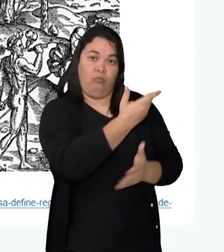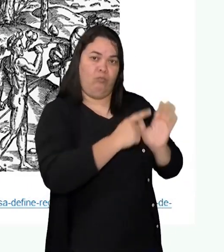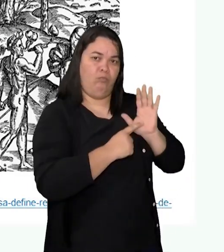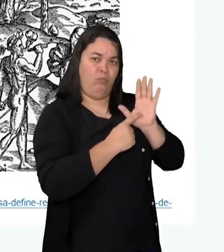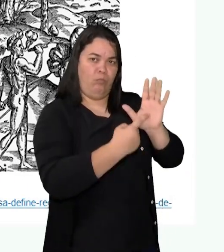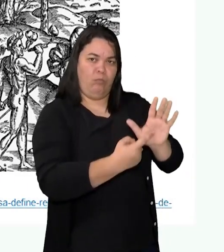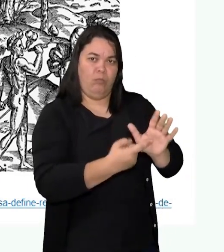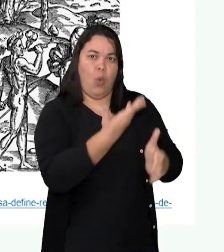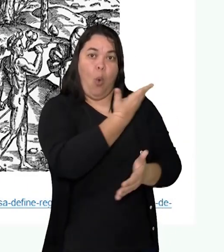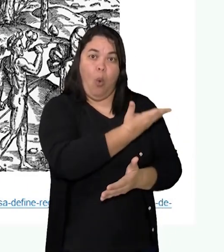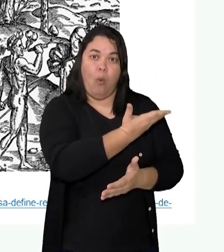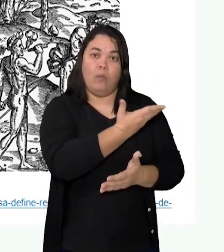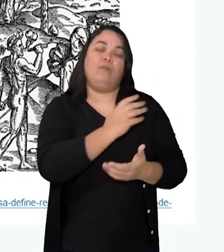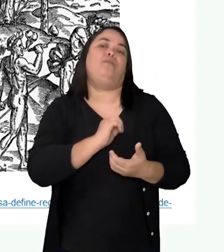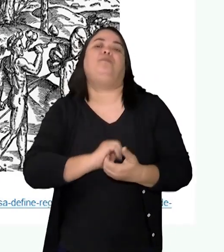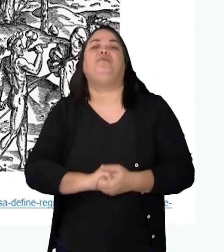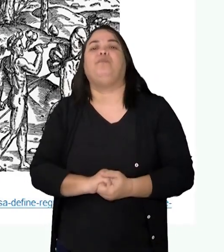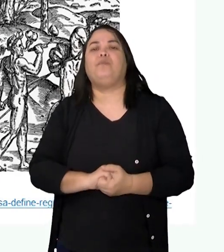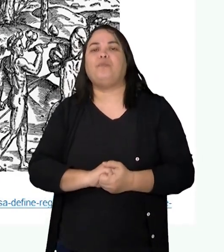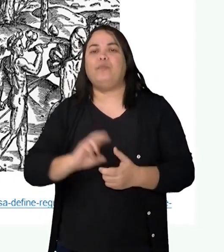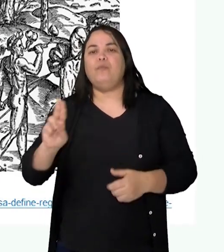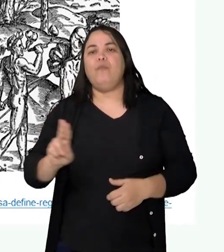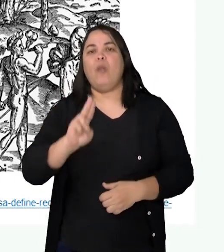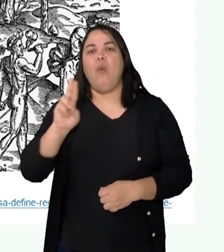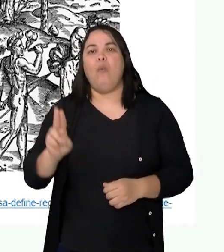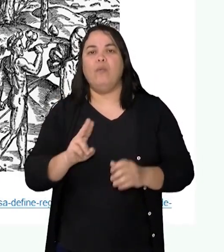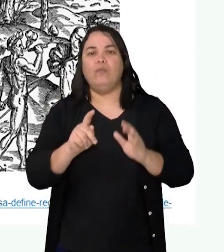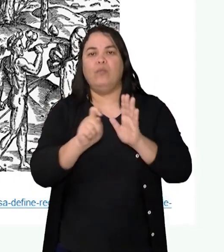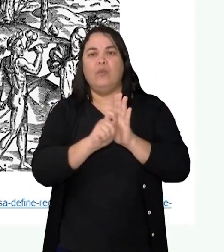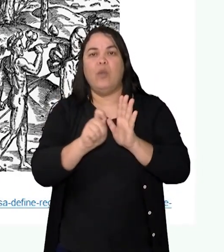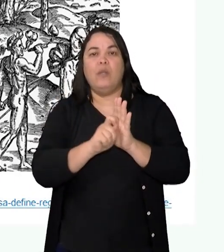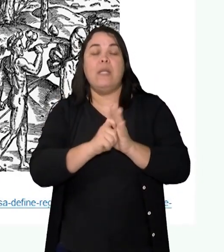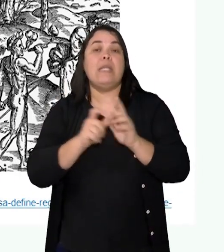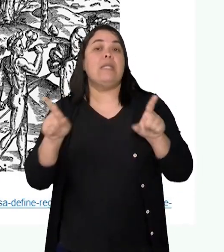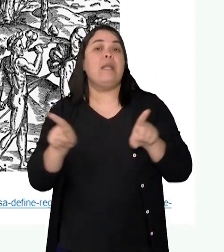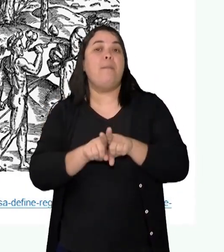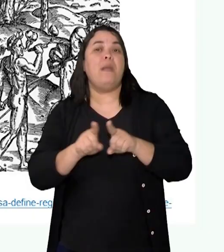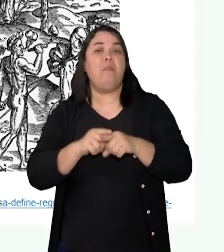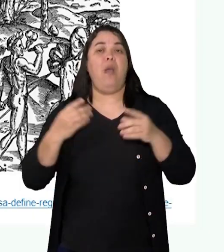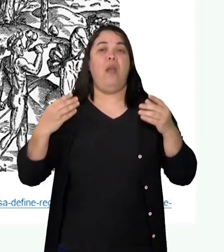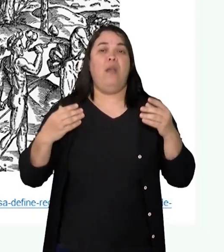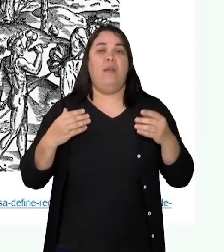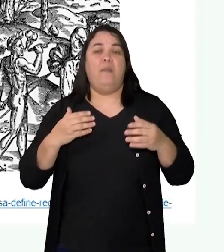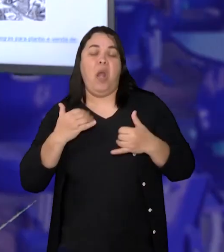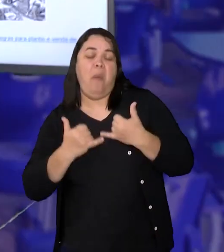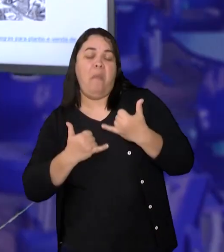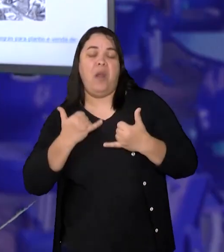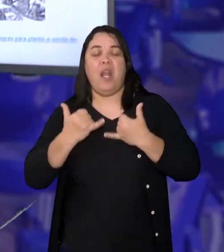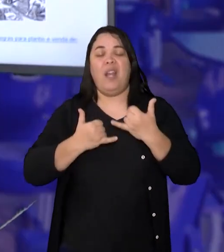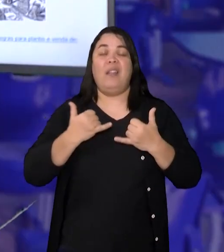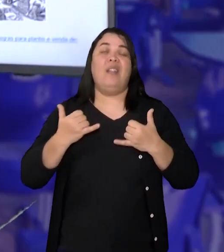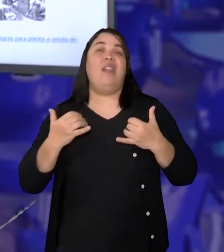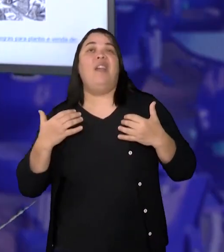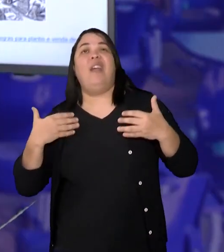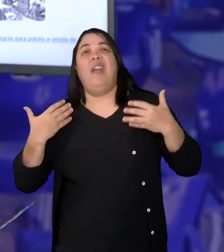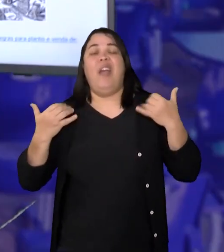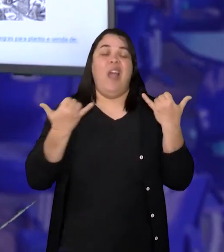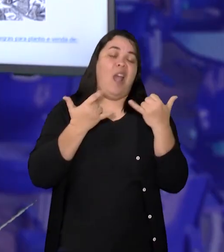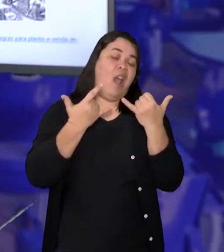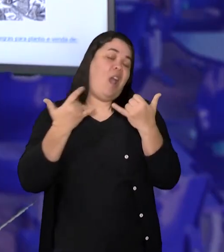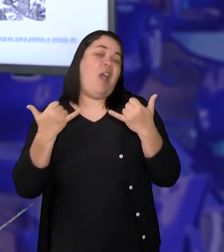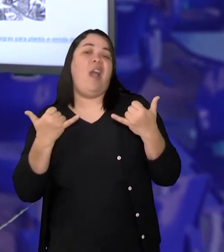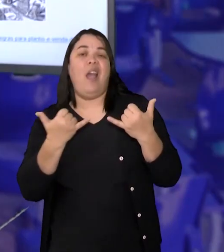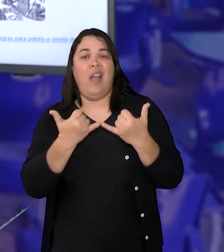em que produtos botânicos para rituais, terapias e diversão são apresentados, tá bom? Então, quando você tinha uma tribo lá,